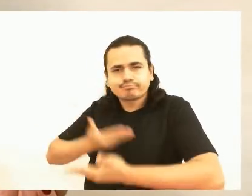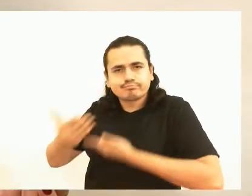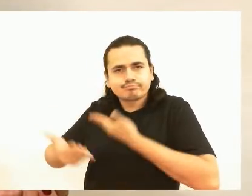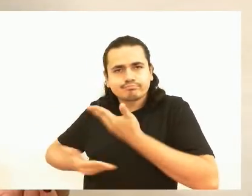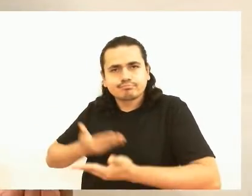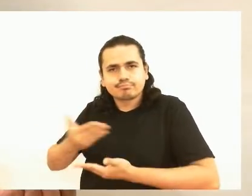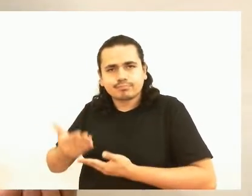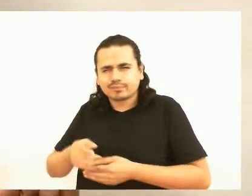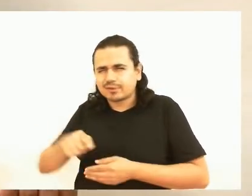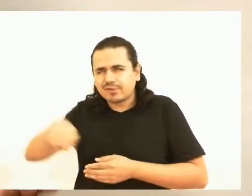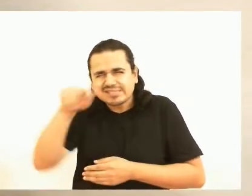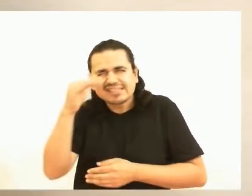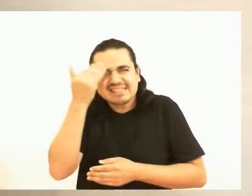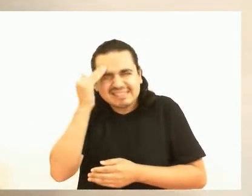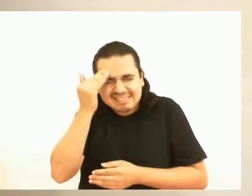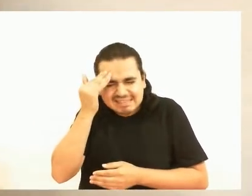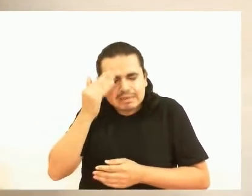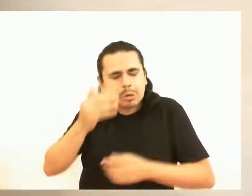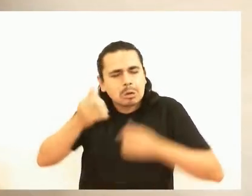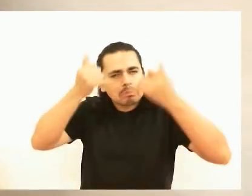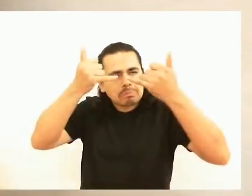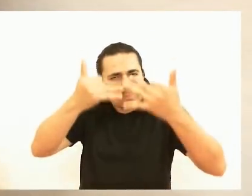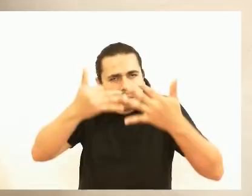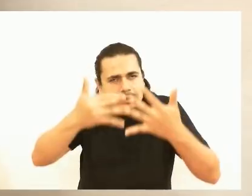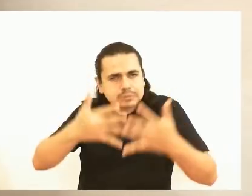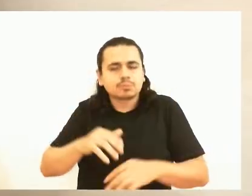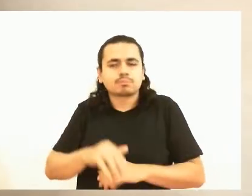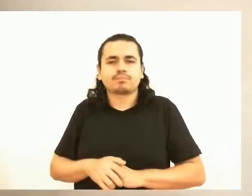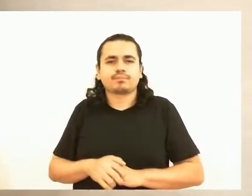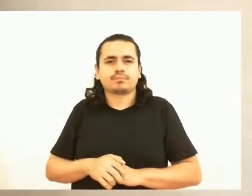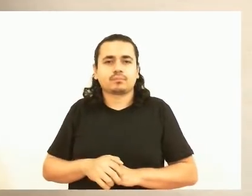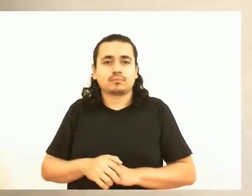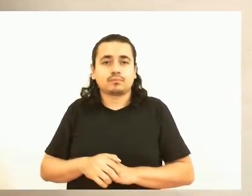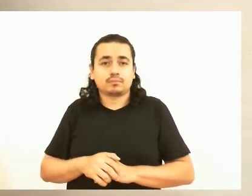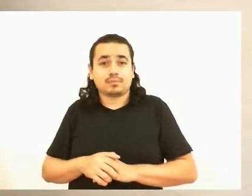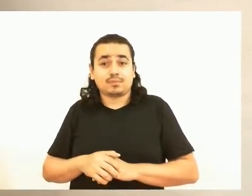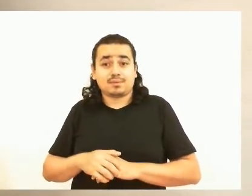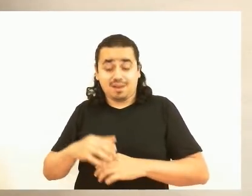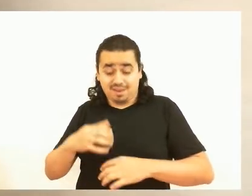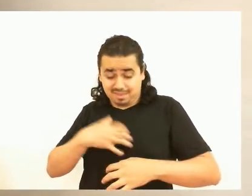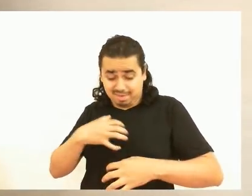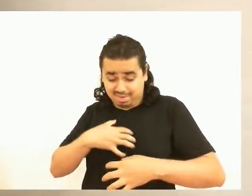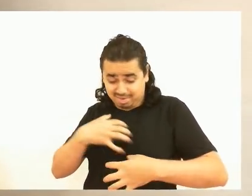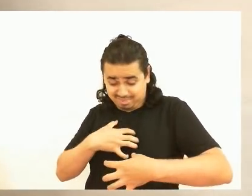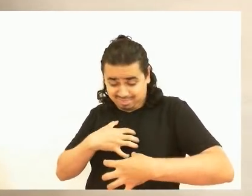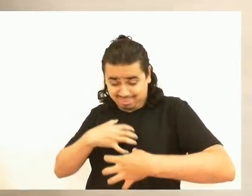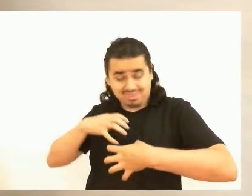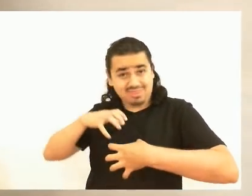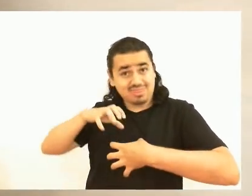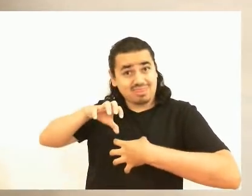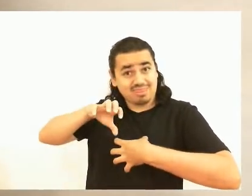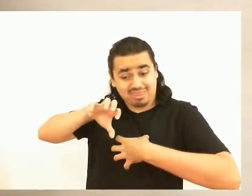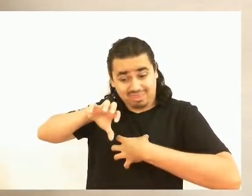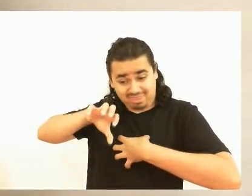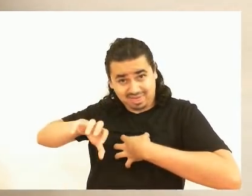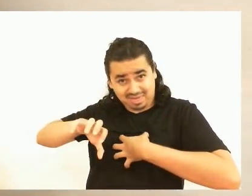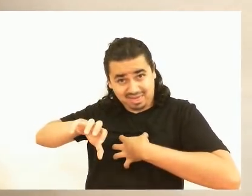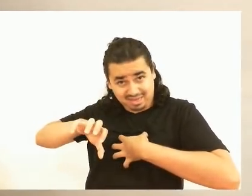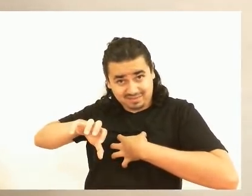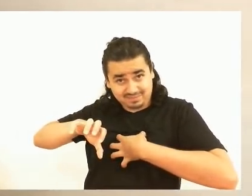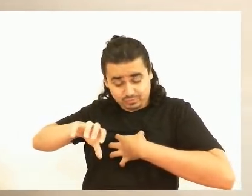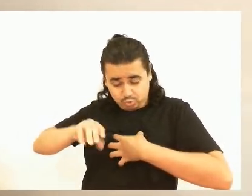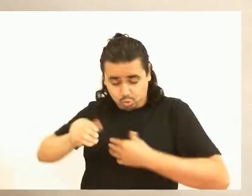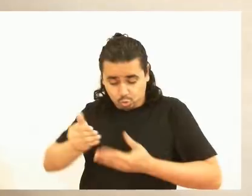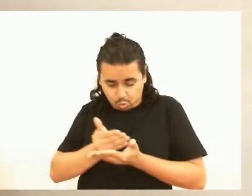dá pra entender isso que estou falando e essa sensorialidade ela nasce da da